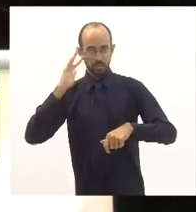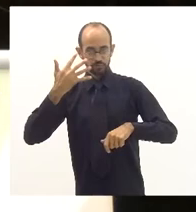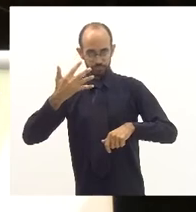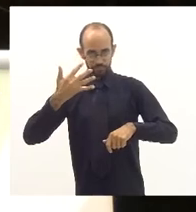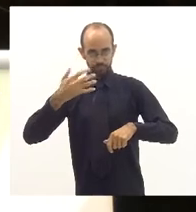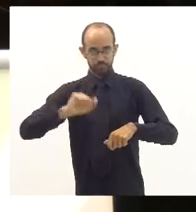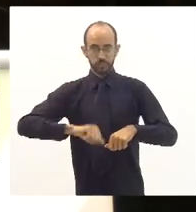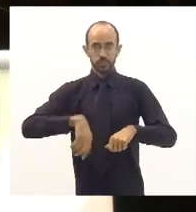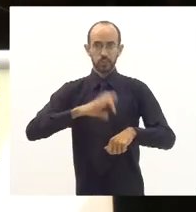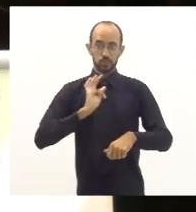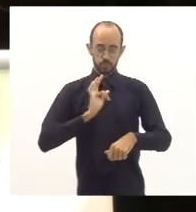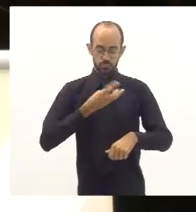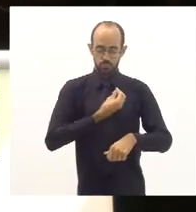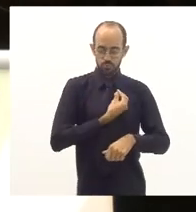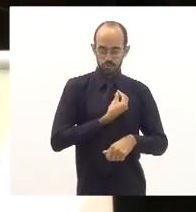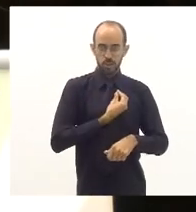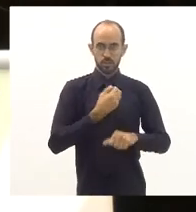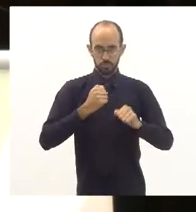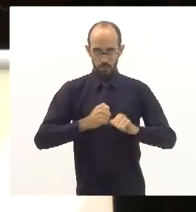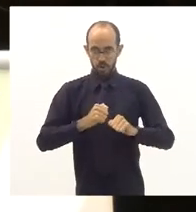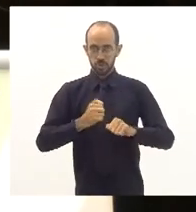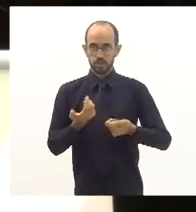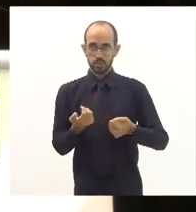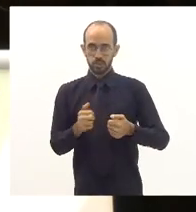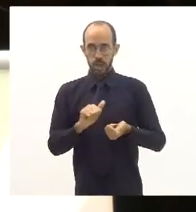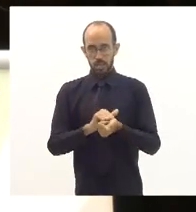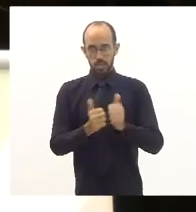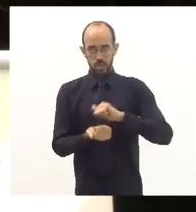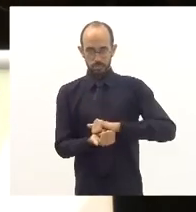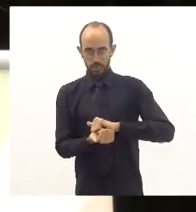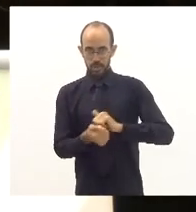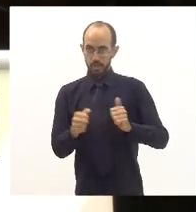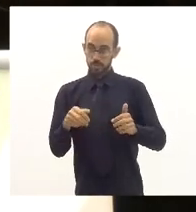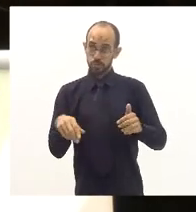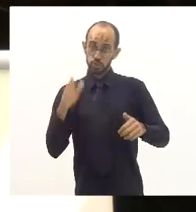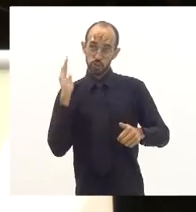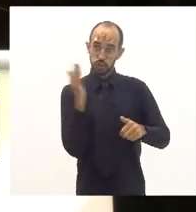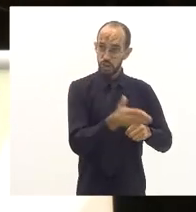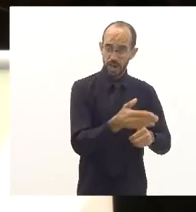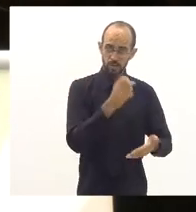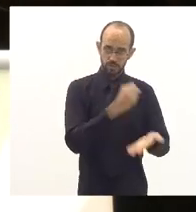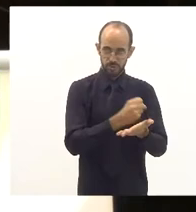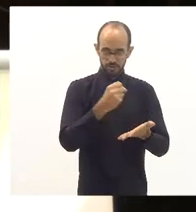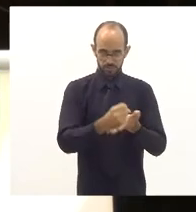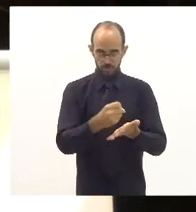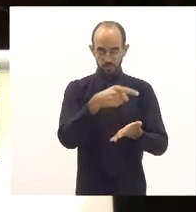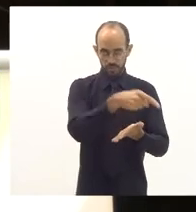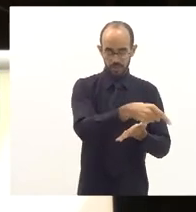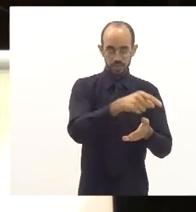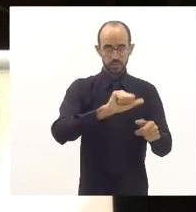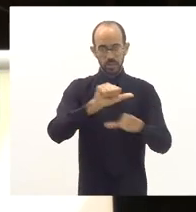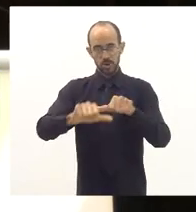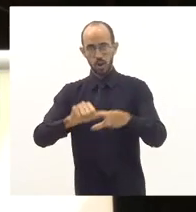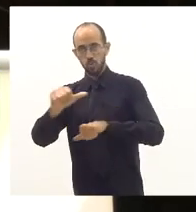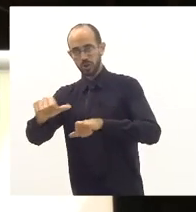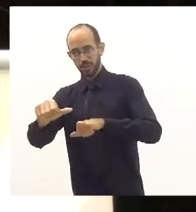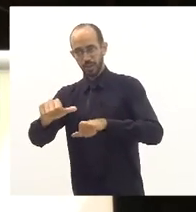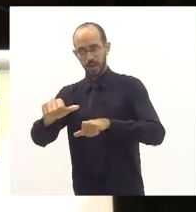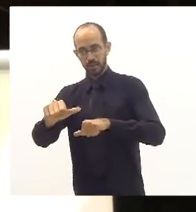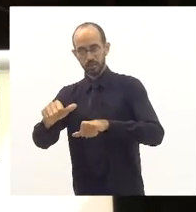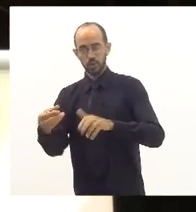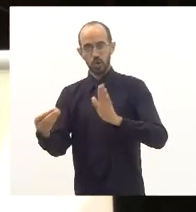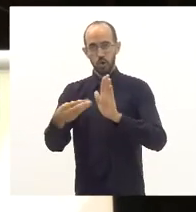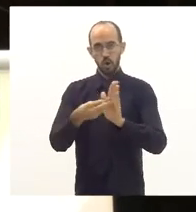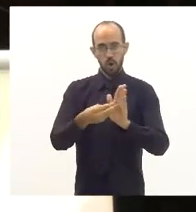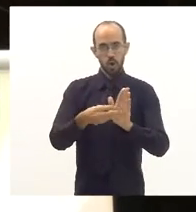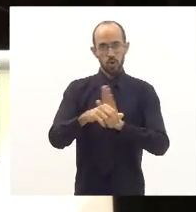trans masculinos e femininos possam se requalificar diretamente em cartório, para que esse provimento seja alterado e inclua as